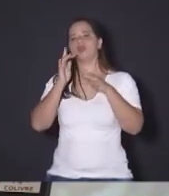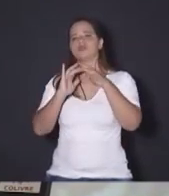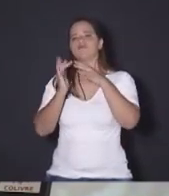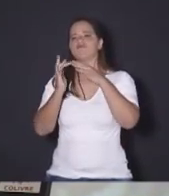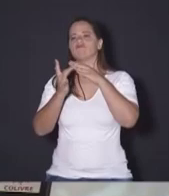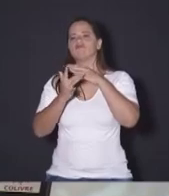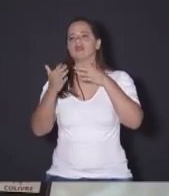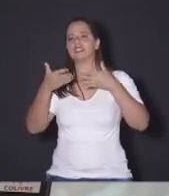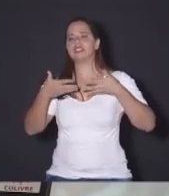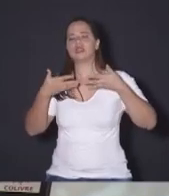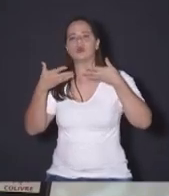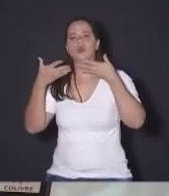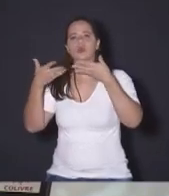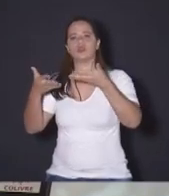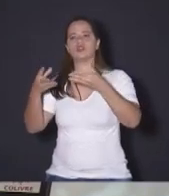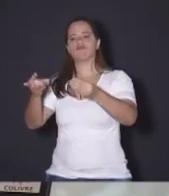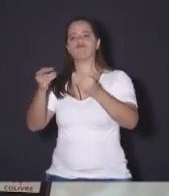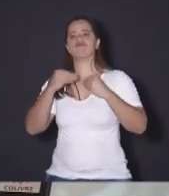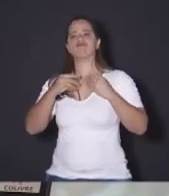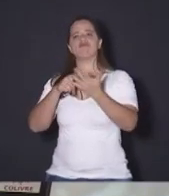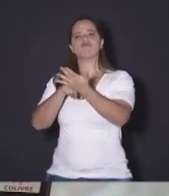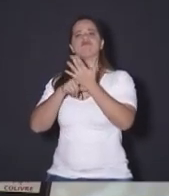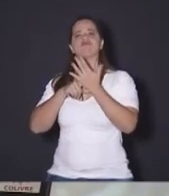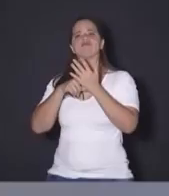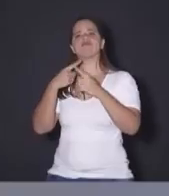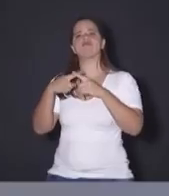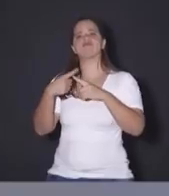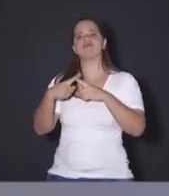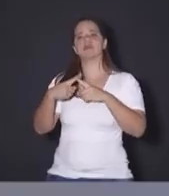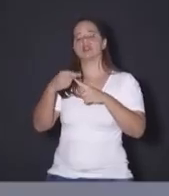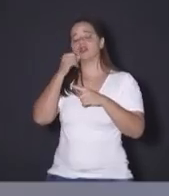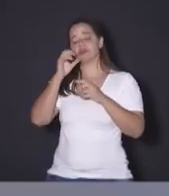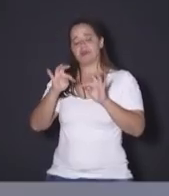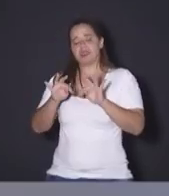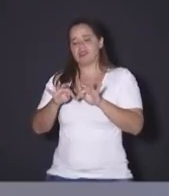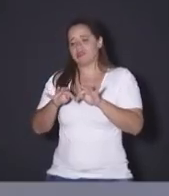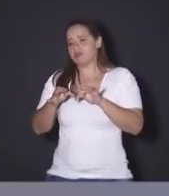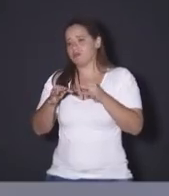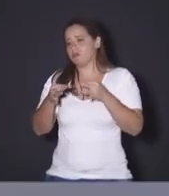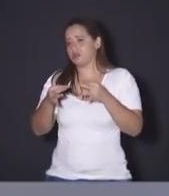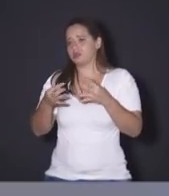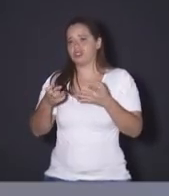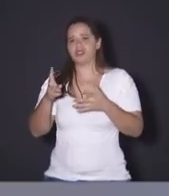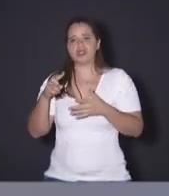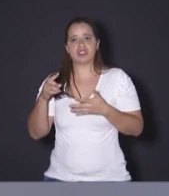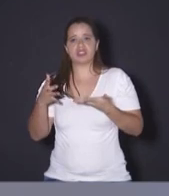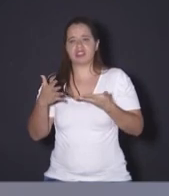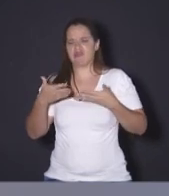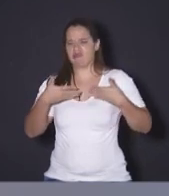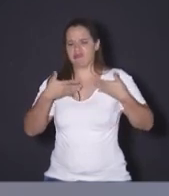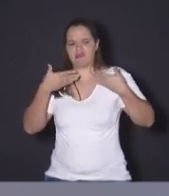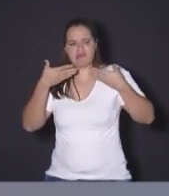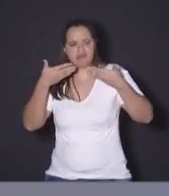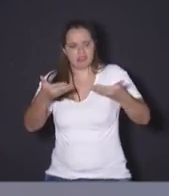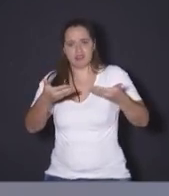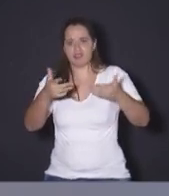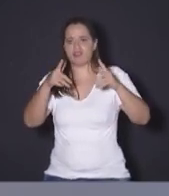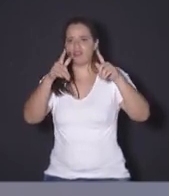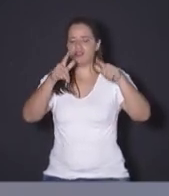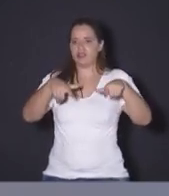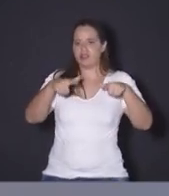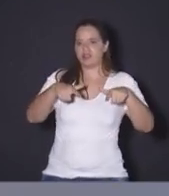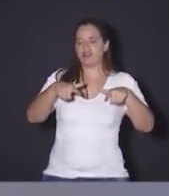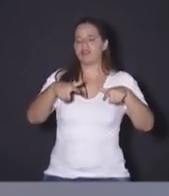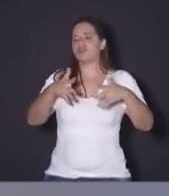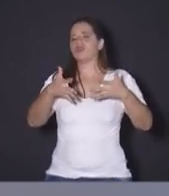entregando isso pra gente elas estão simplesmente é doando um espaço